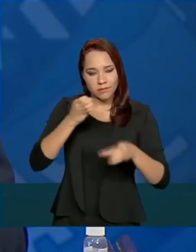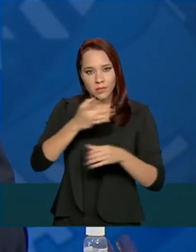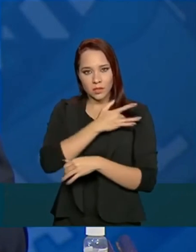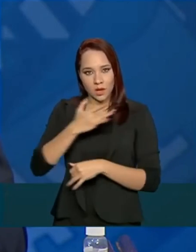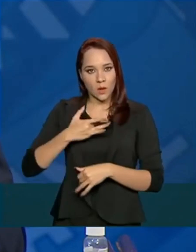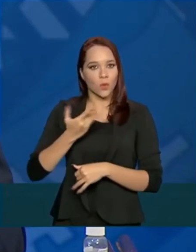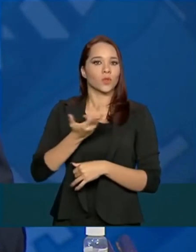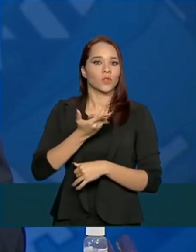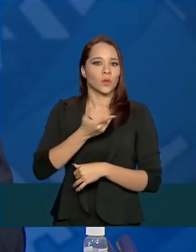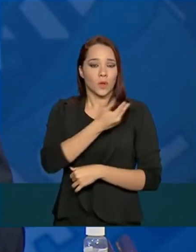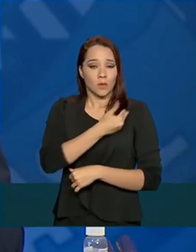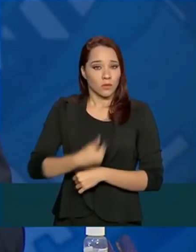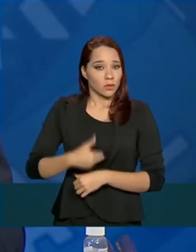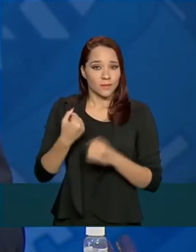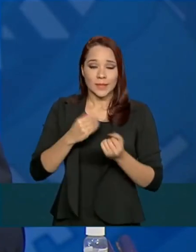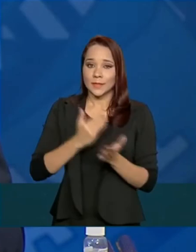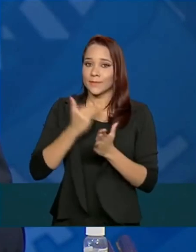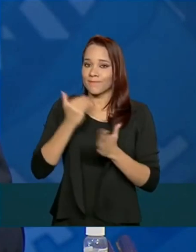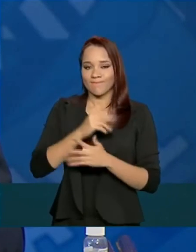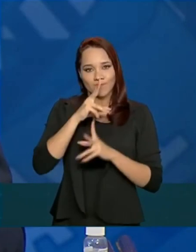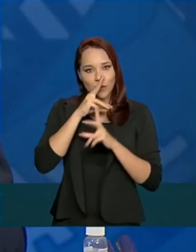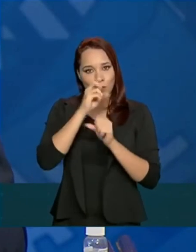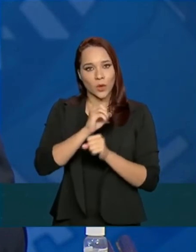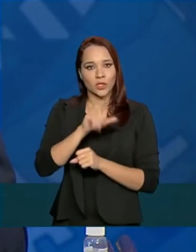os nossos queridos LACENs, que estão